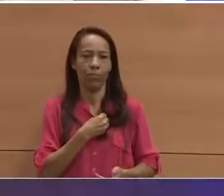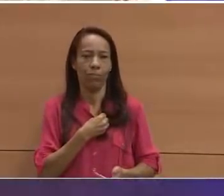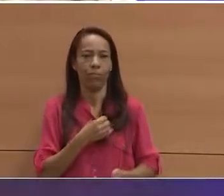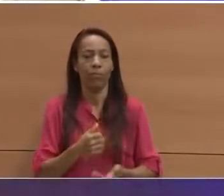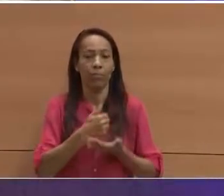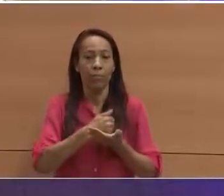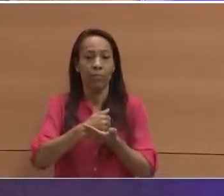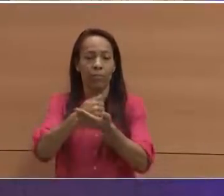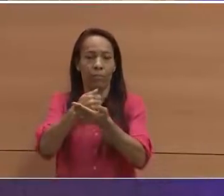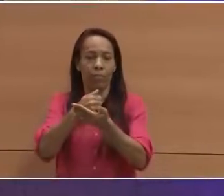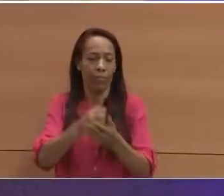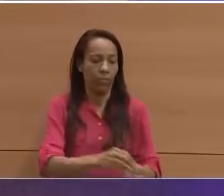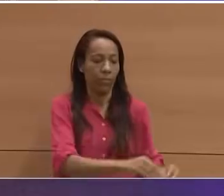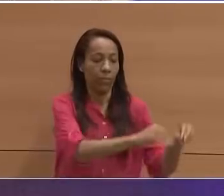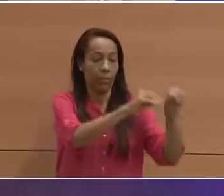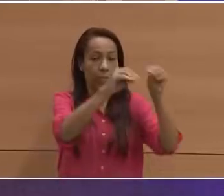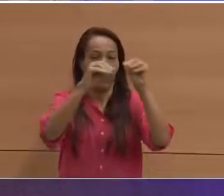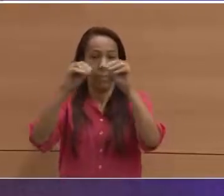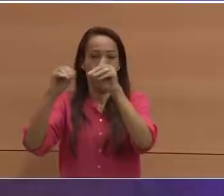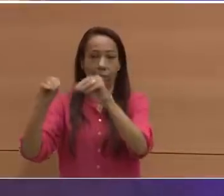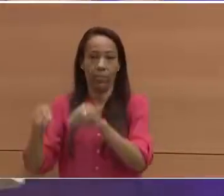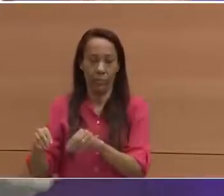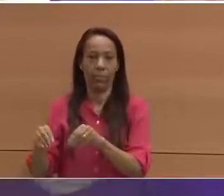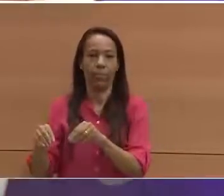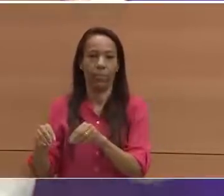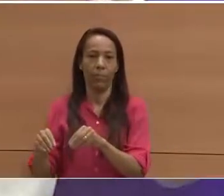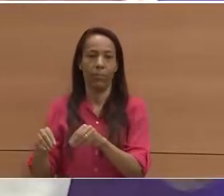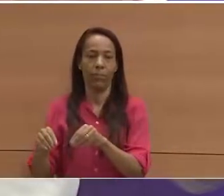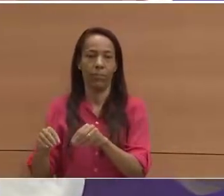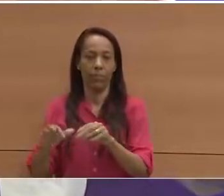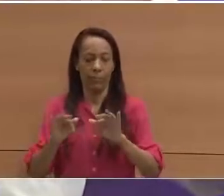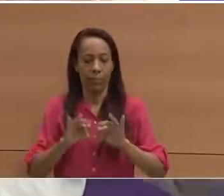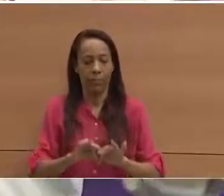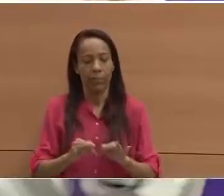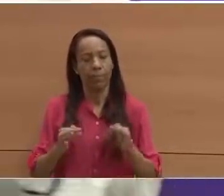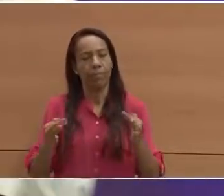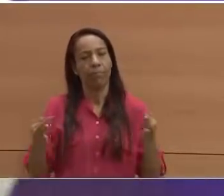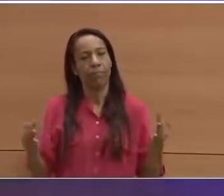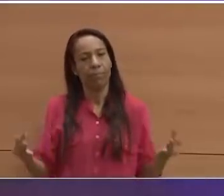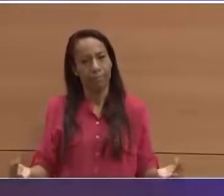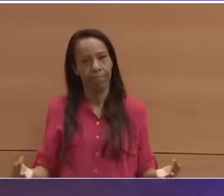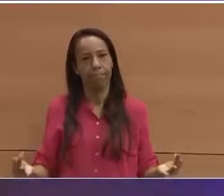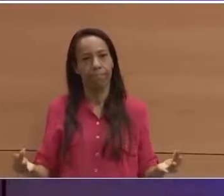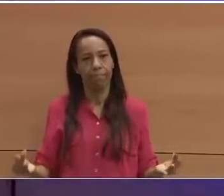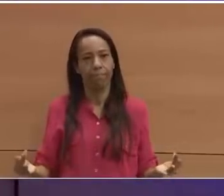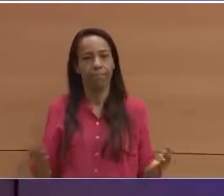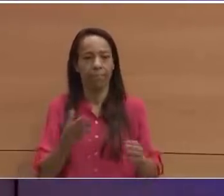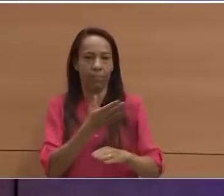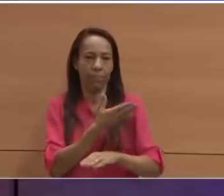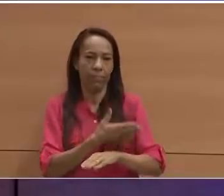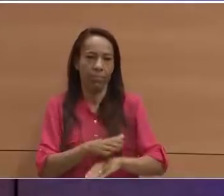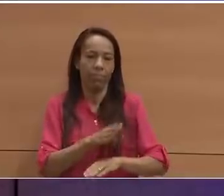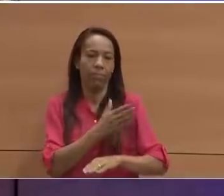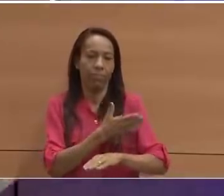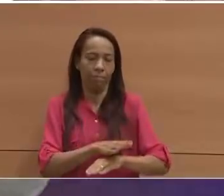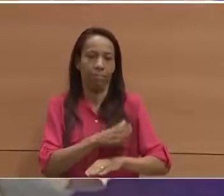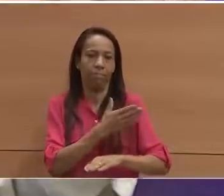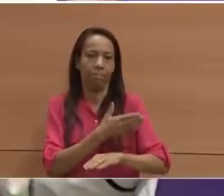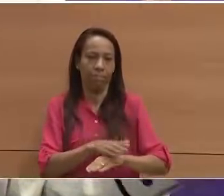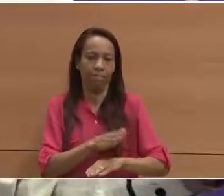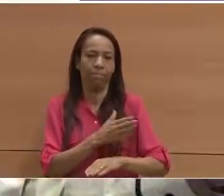Aprender lições de cruz, voltar para a simplicidade, voltar para a prática das